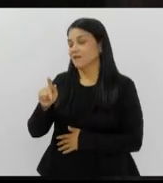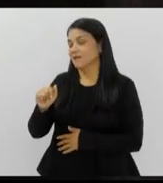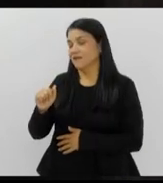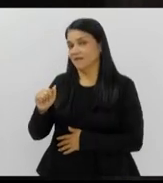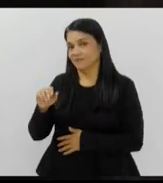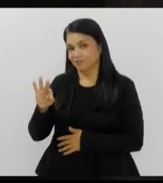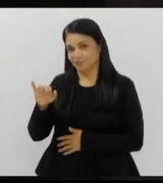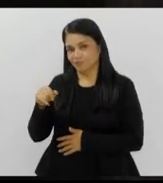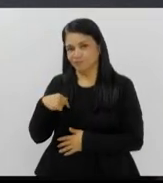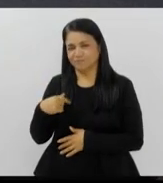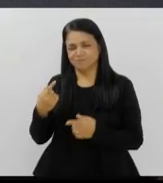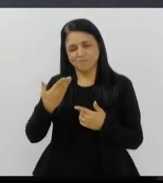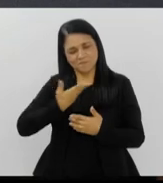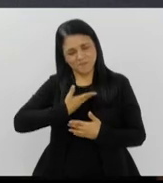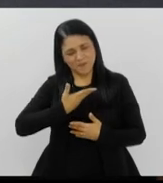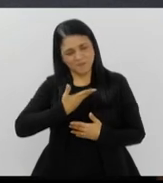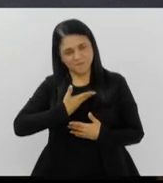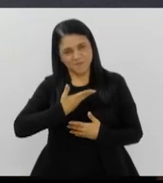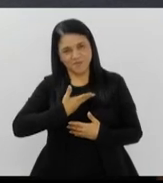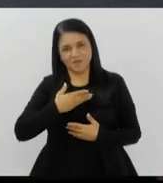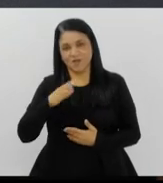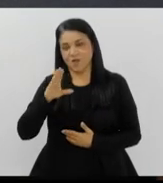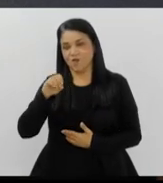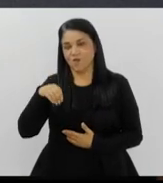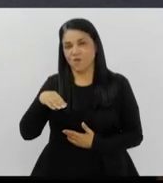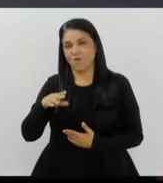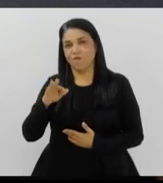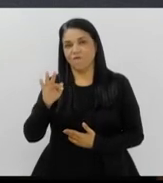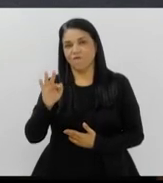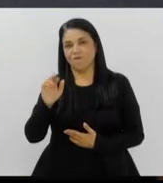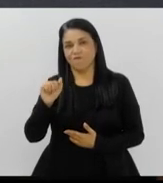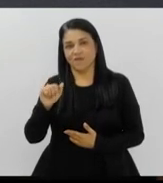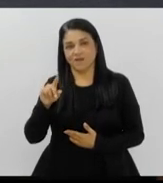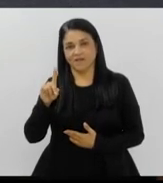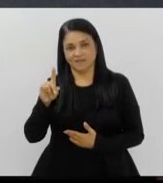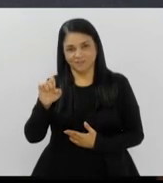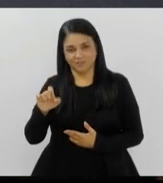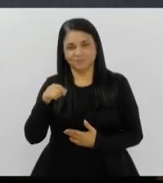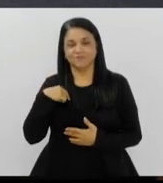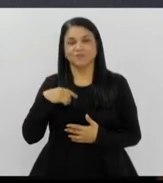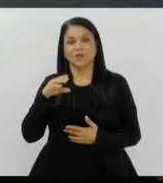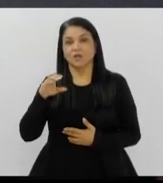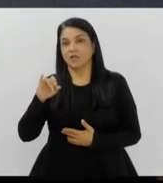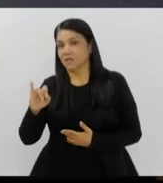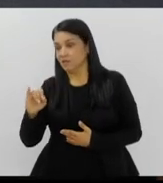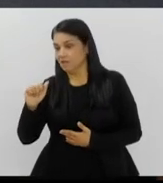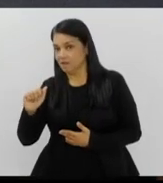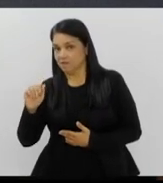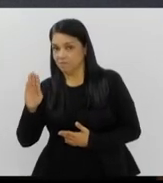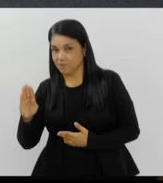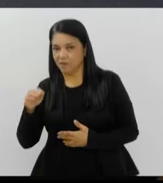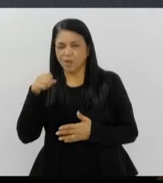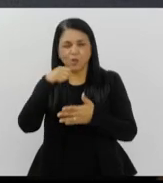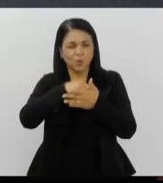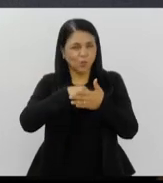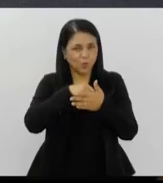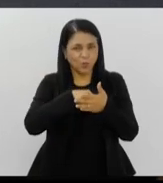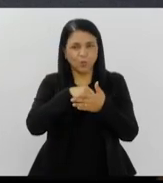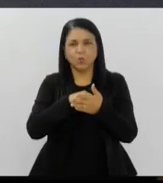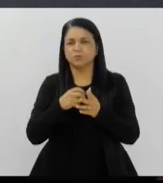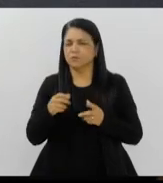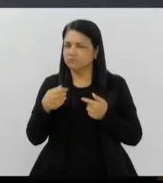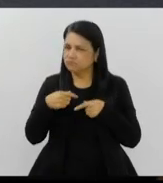aqui, confrade, né? Confrade lá do IAB, já de tantas lutas aqui também. Tivemos já